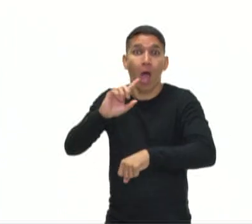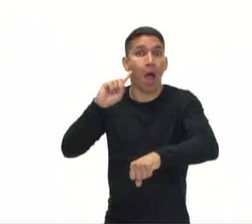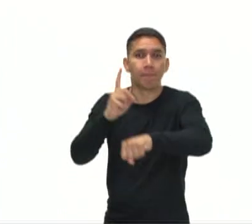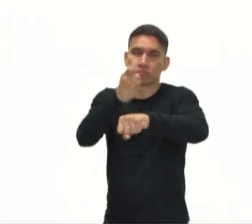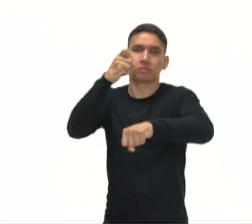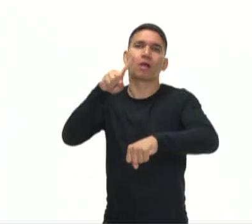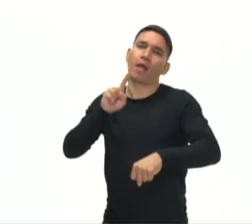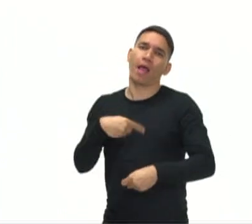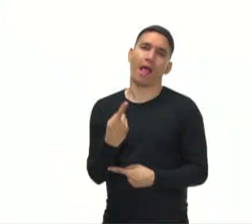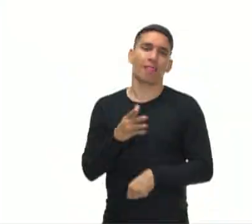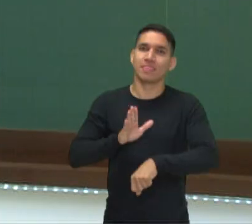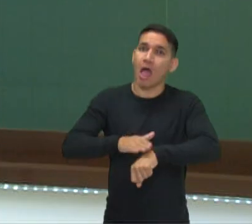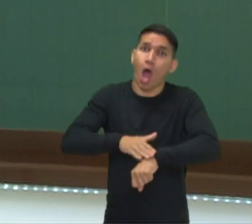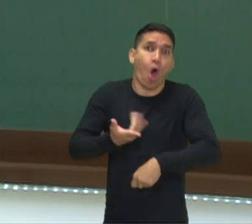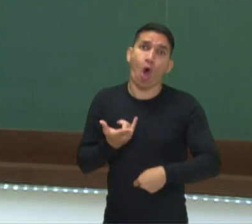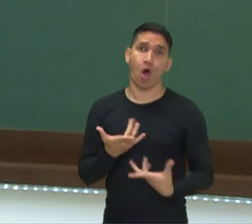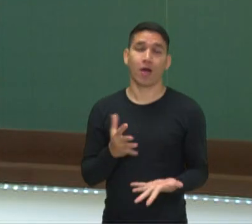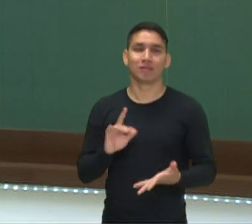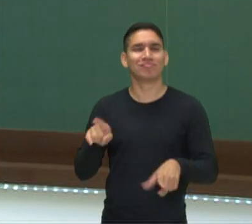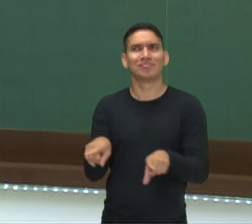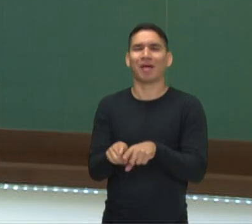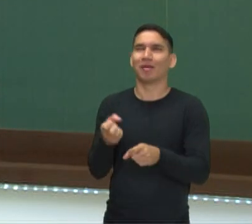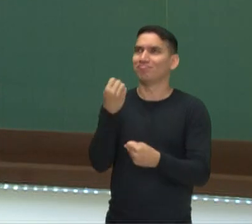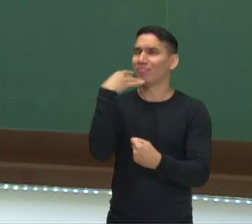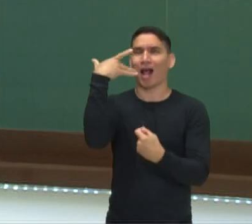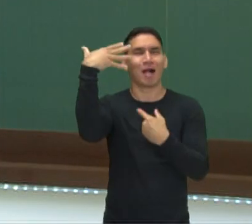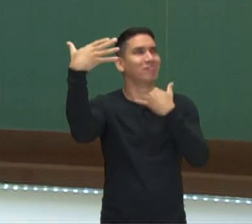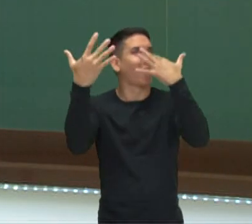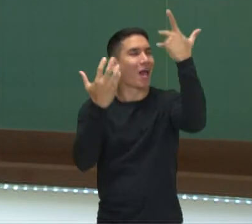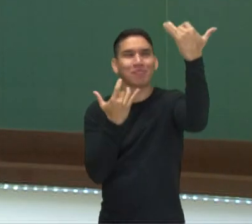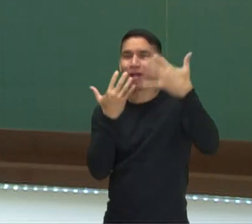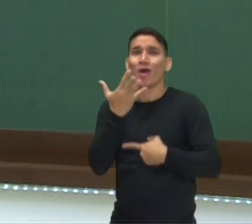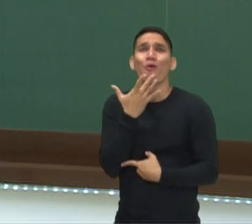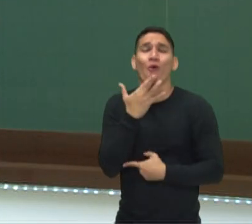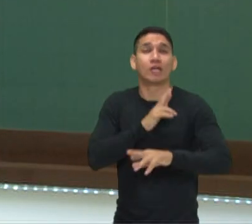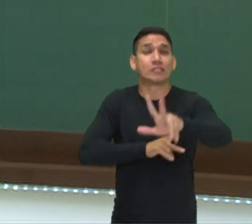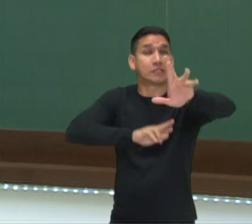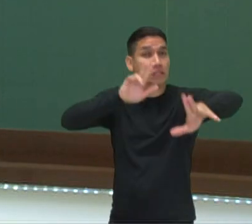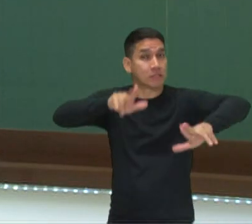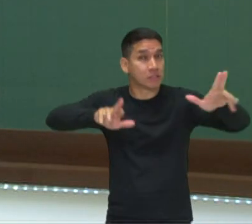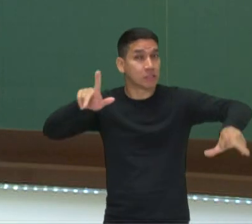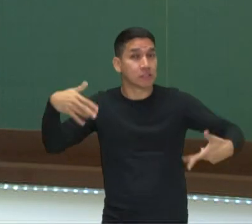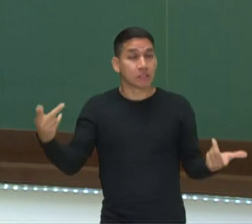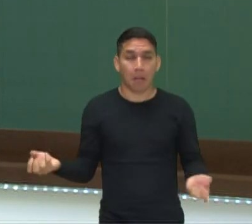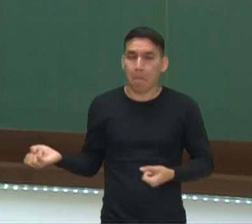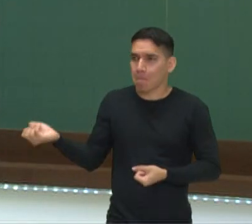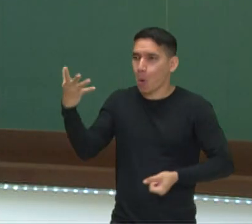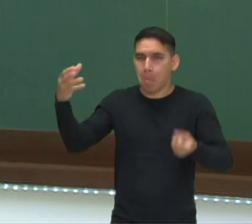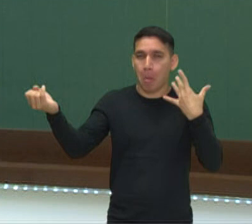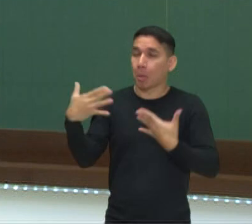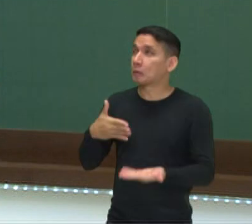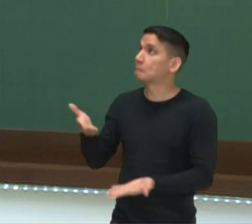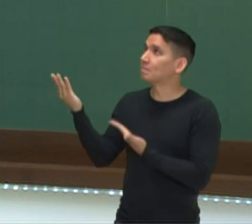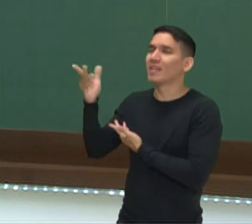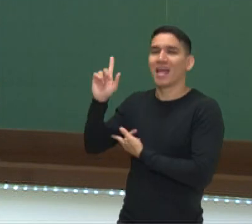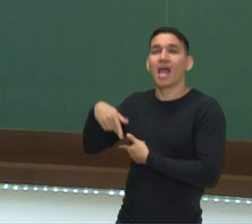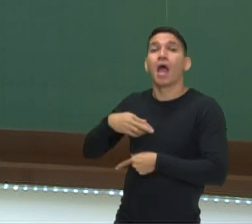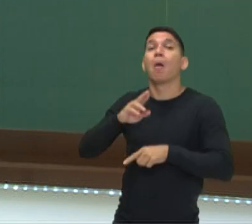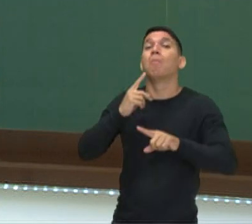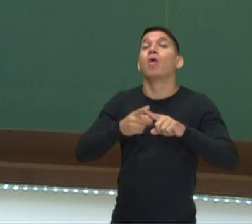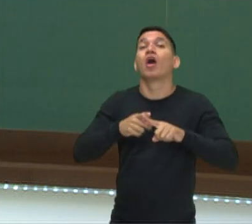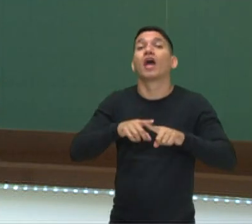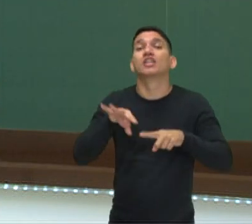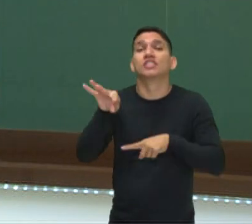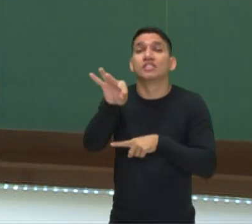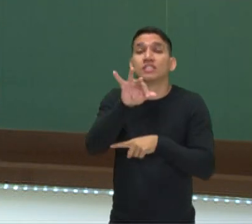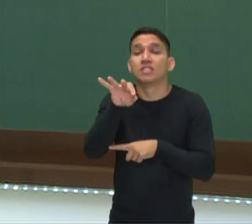rápida e muito exotérmica e cada cor que a gente tem aqui nos nossos fogos de artifício é de um diferente sal orgânico